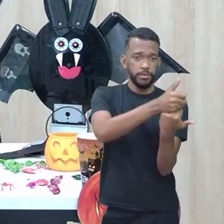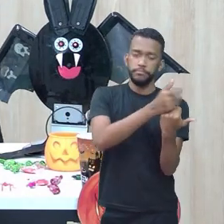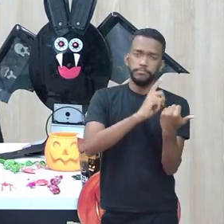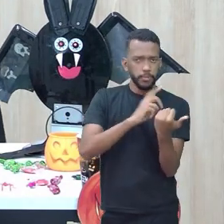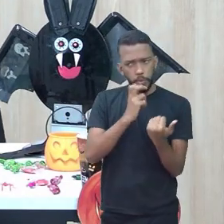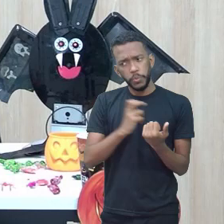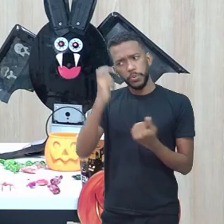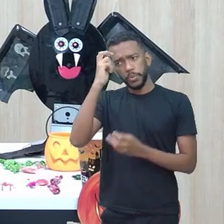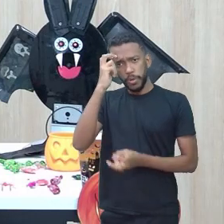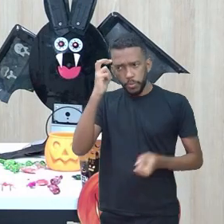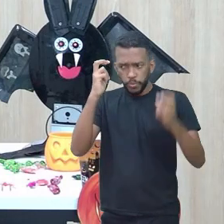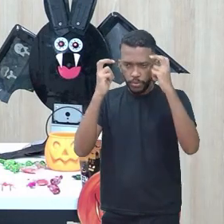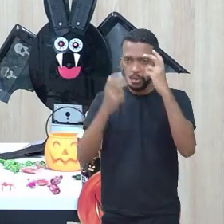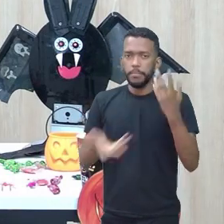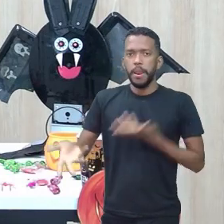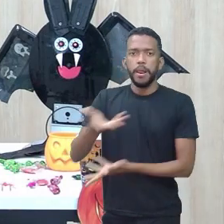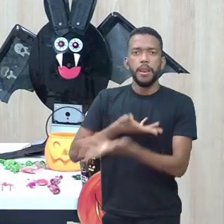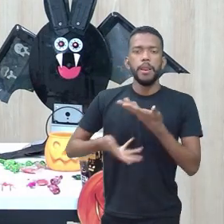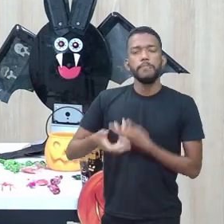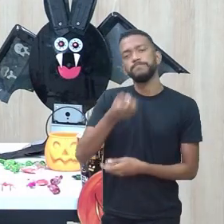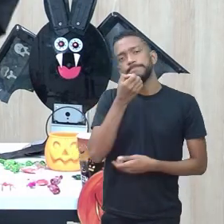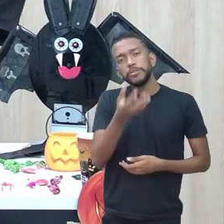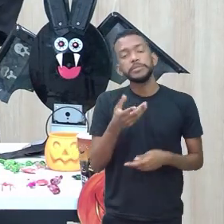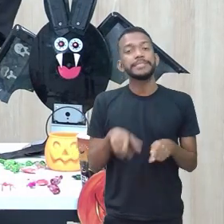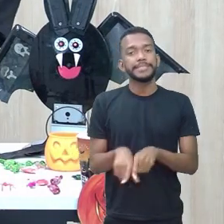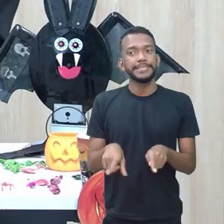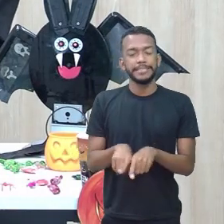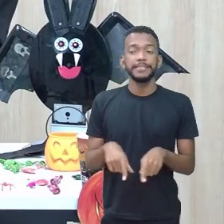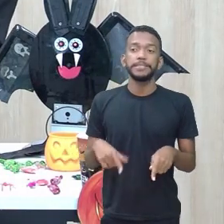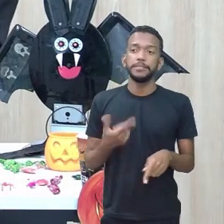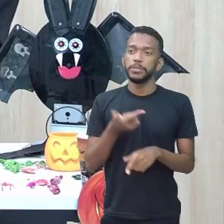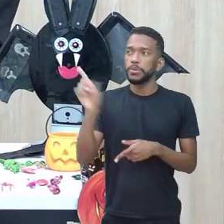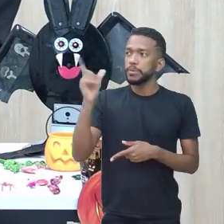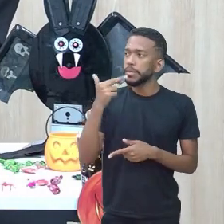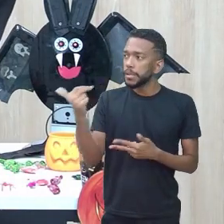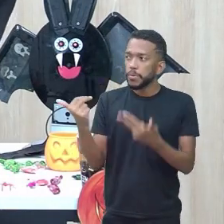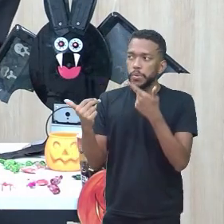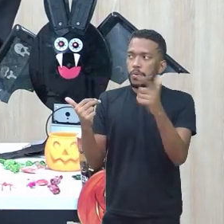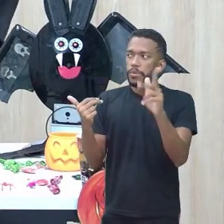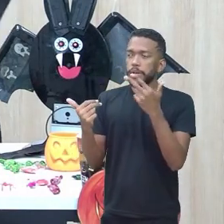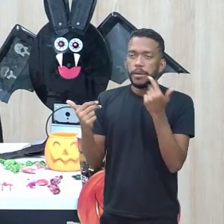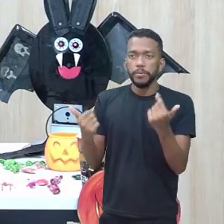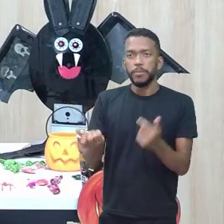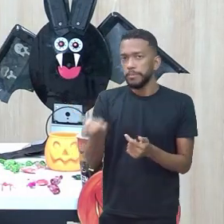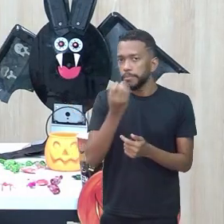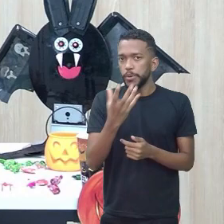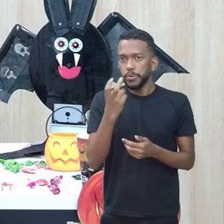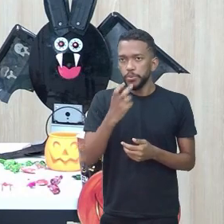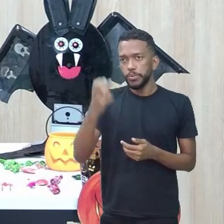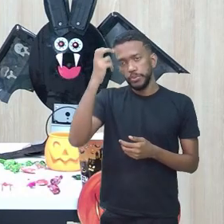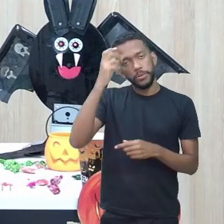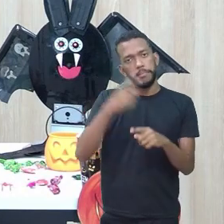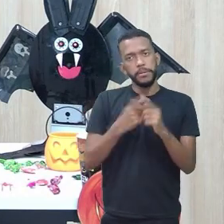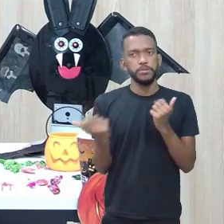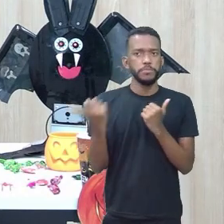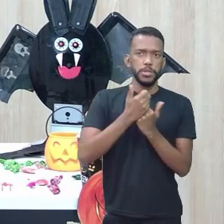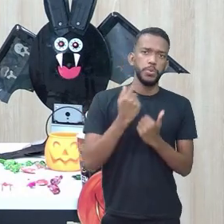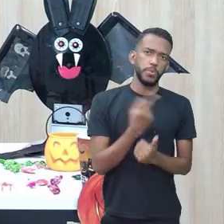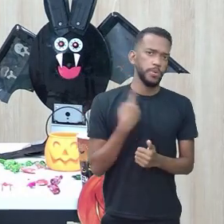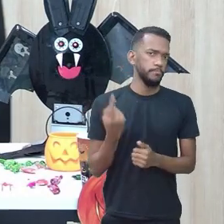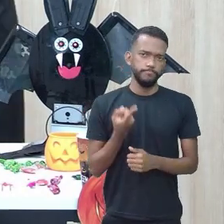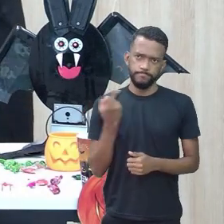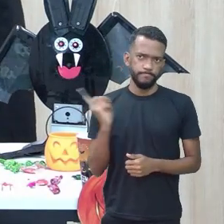multiculturalidade. Ou seja, a gente também ter esses aspectos culturais de outras línguas, de outras culturas, porém sem substituir a nossa,